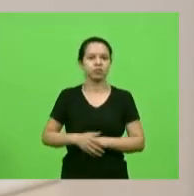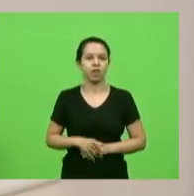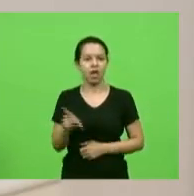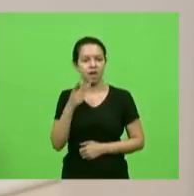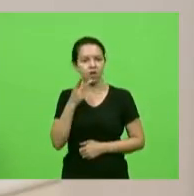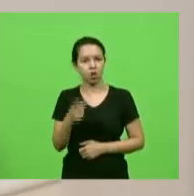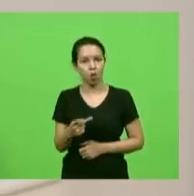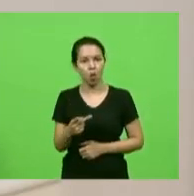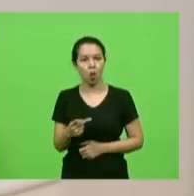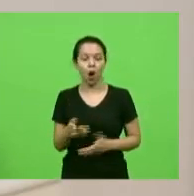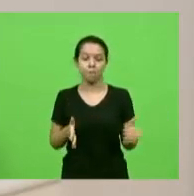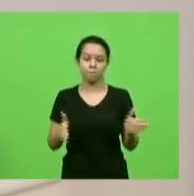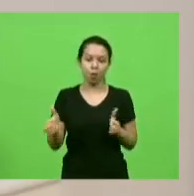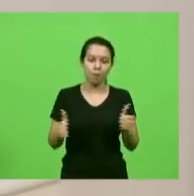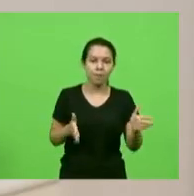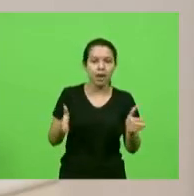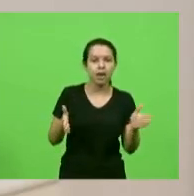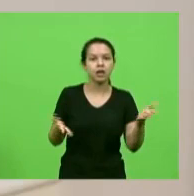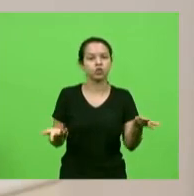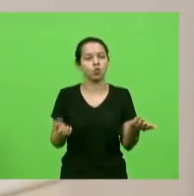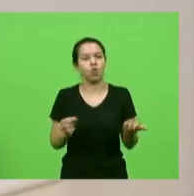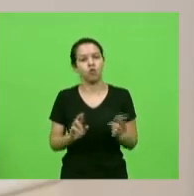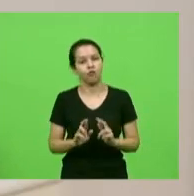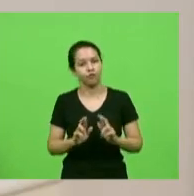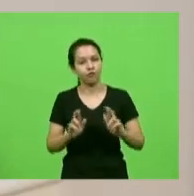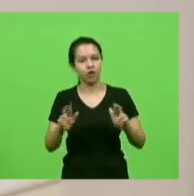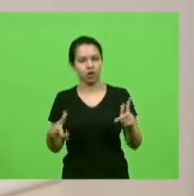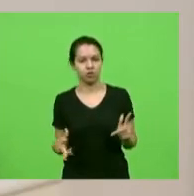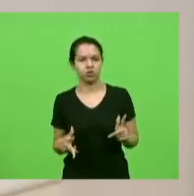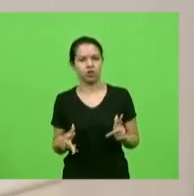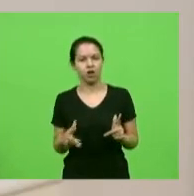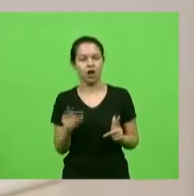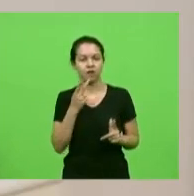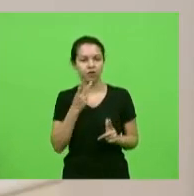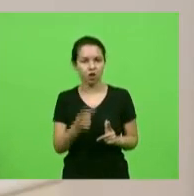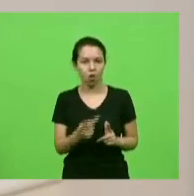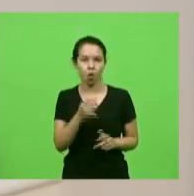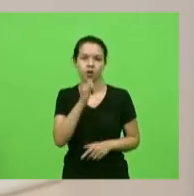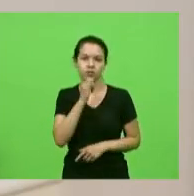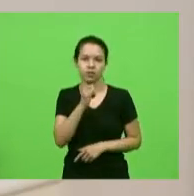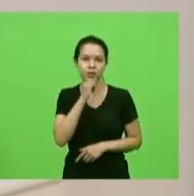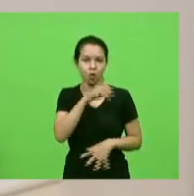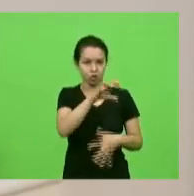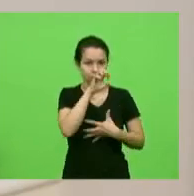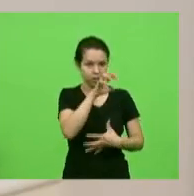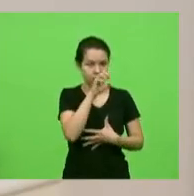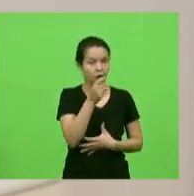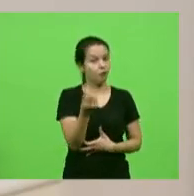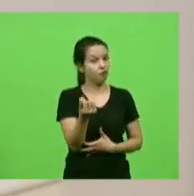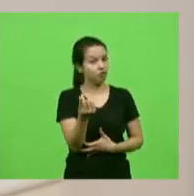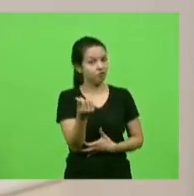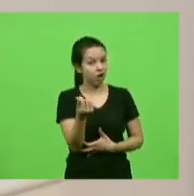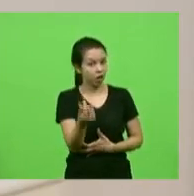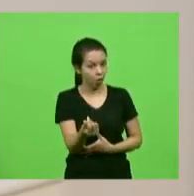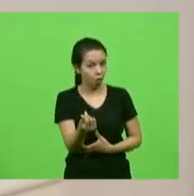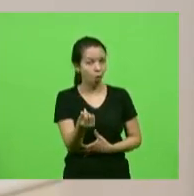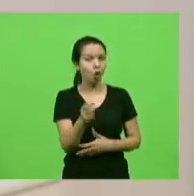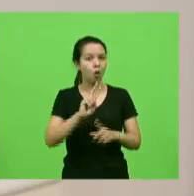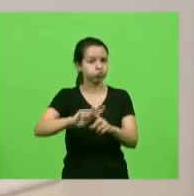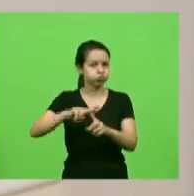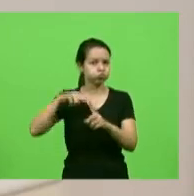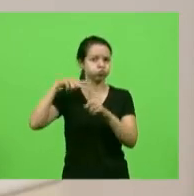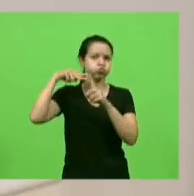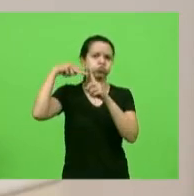exceção. E, ao dar o exemplo dos respiradores, salientou que o valor de mercado estaria bastante acima